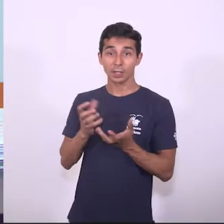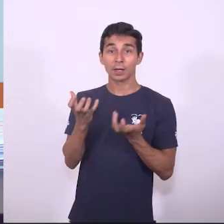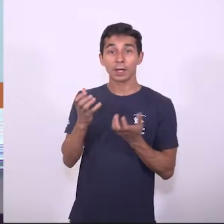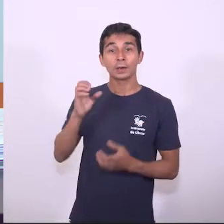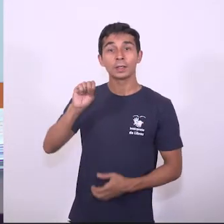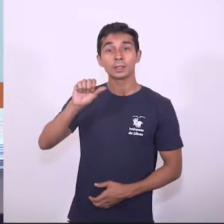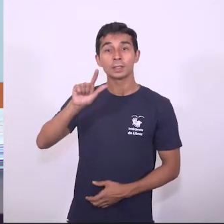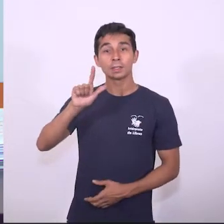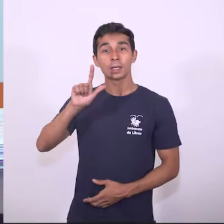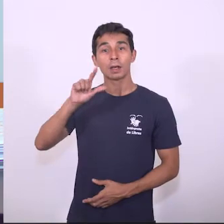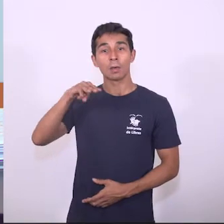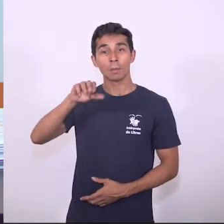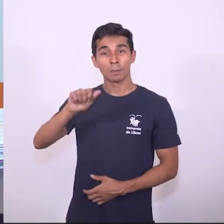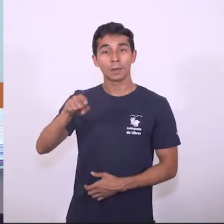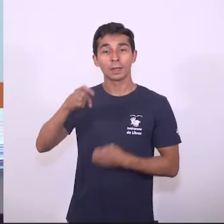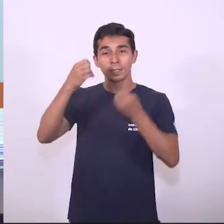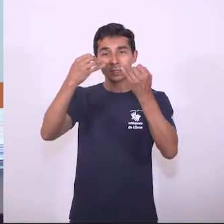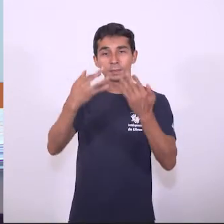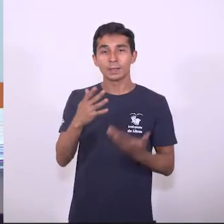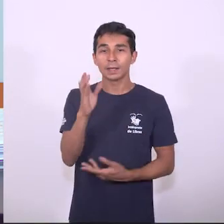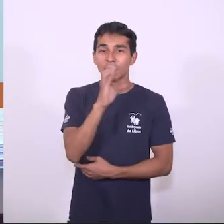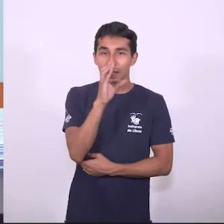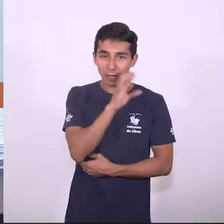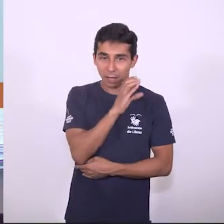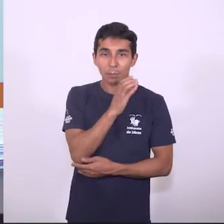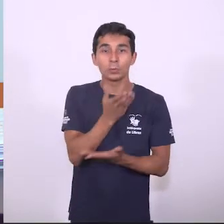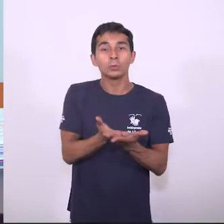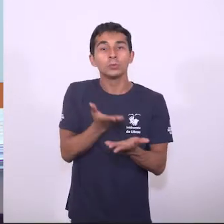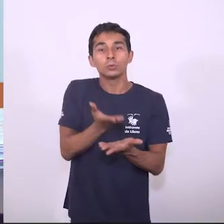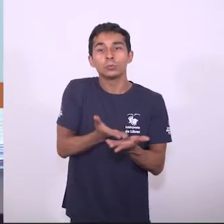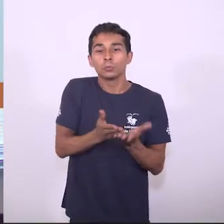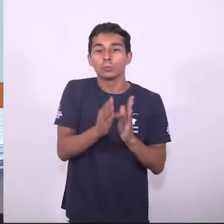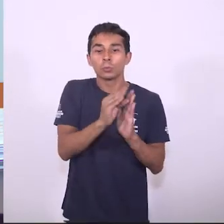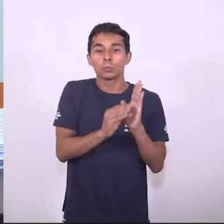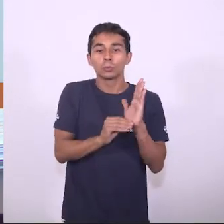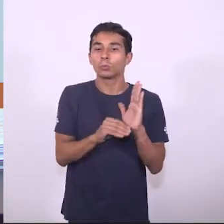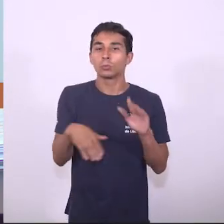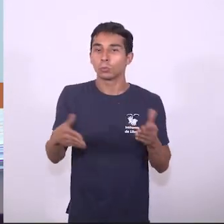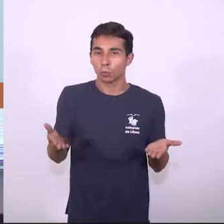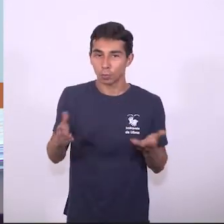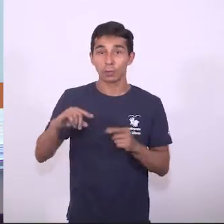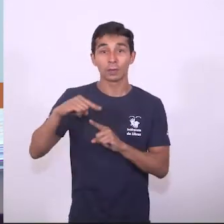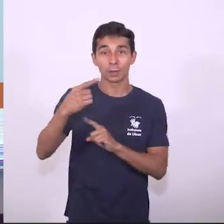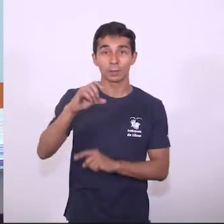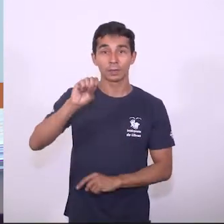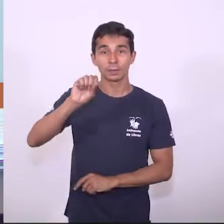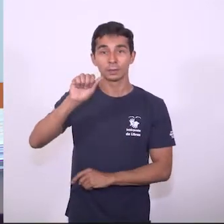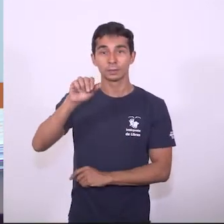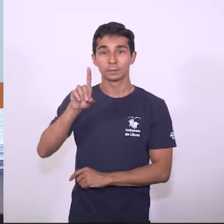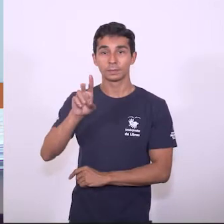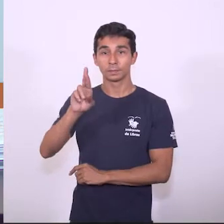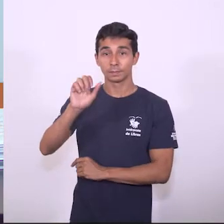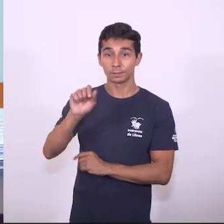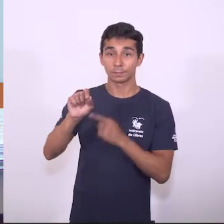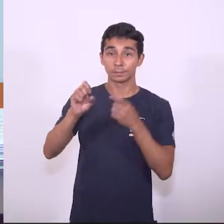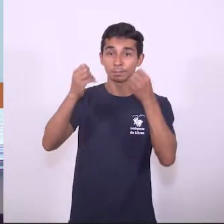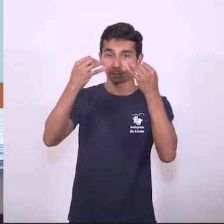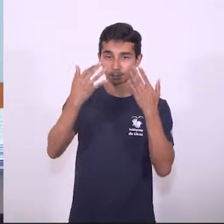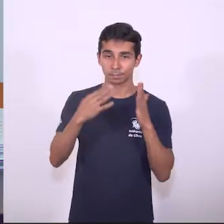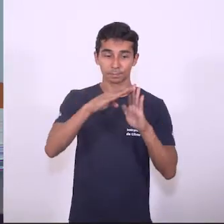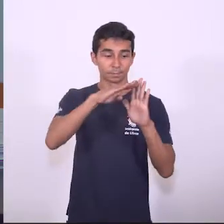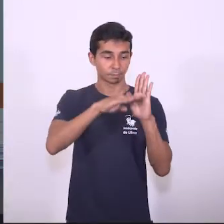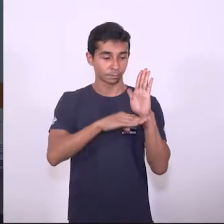breve explanação sobre o conteúdo do estudo, né? E em seguida, então, a doutora Sandra fala da mudança do